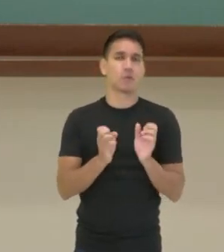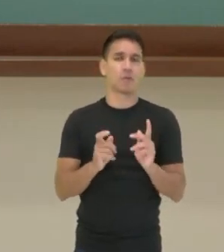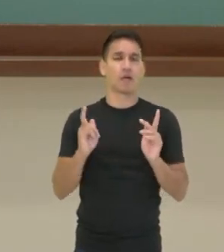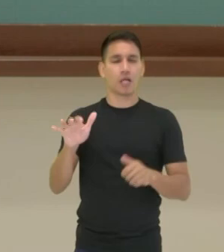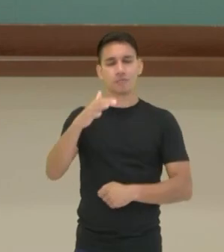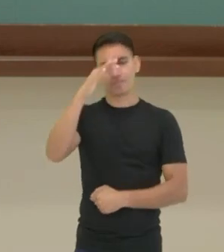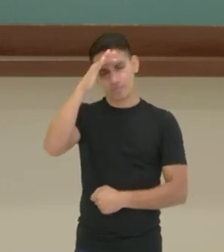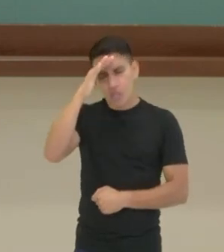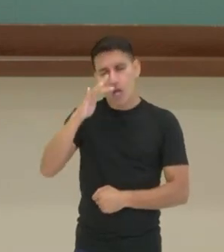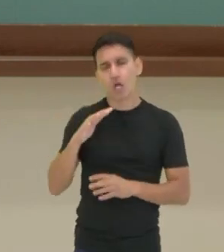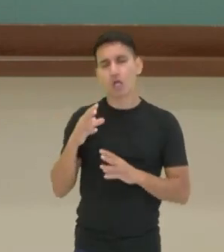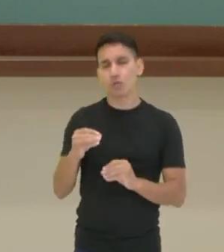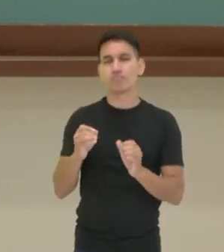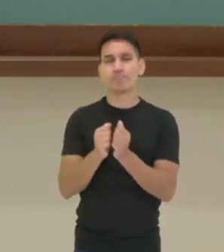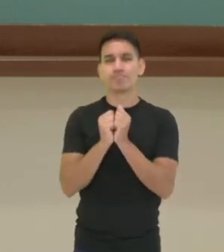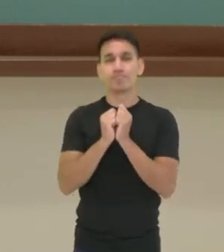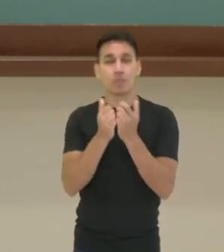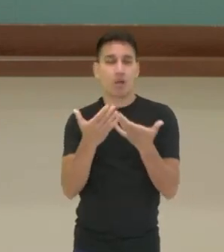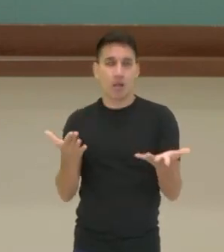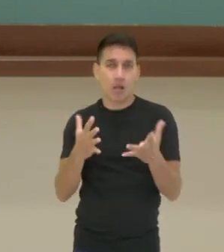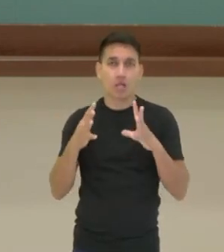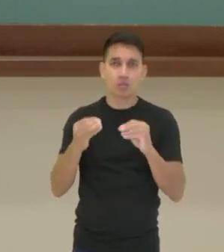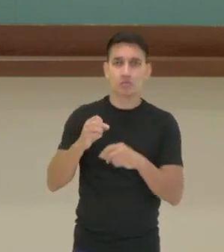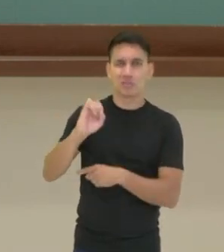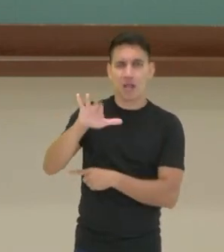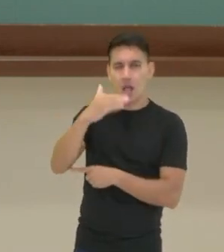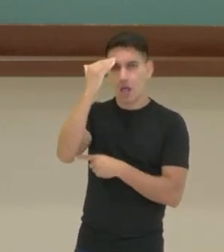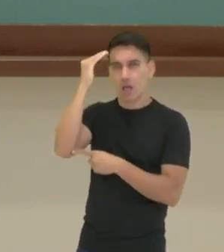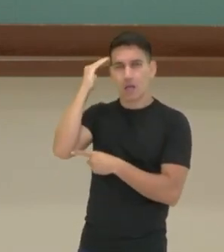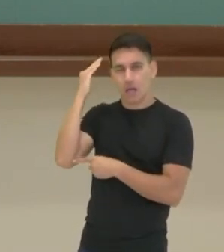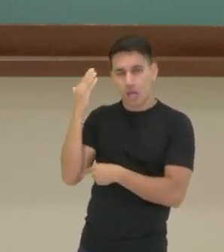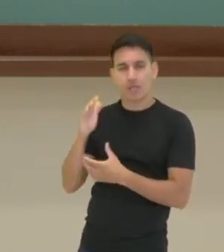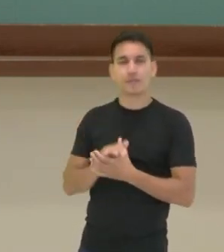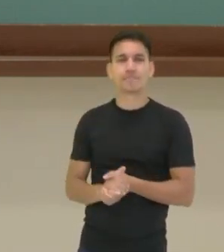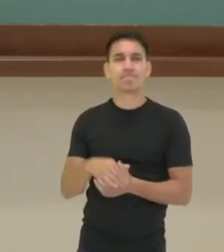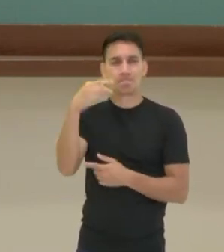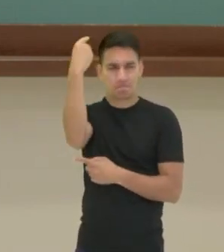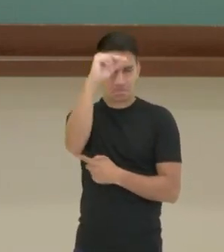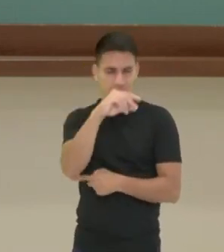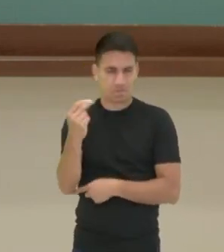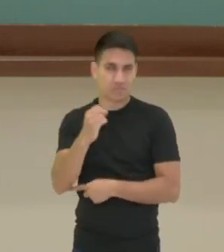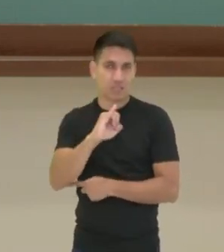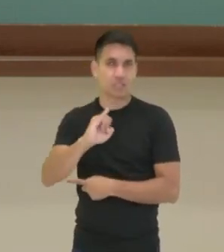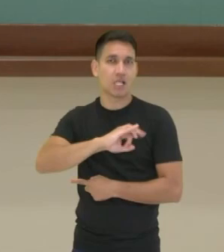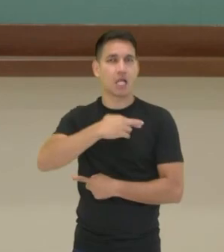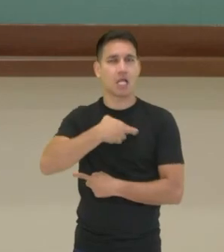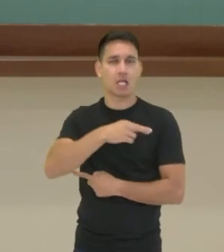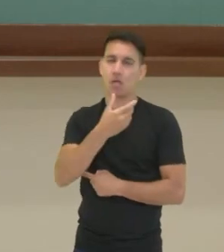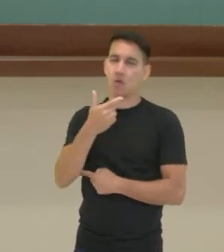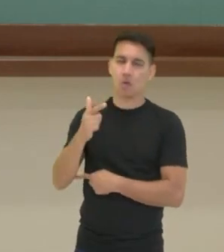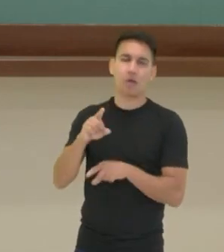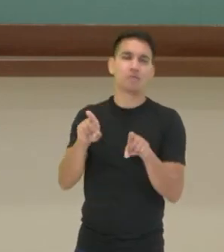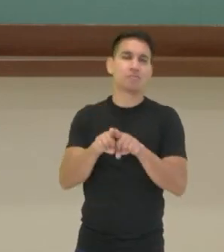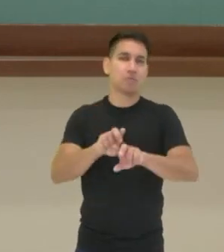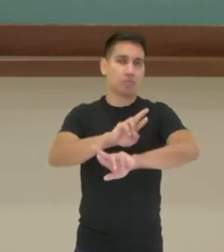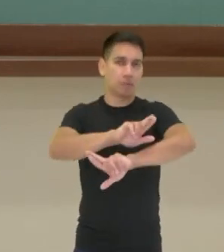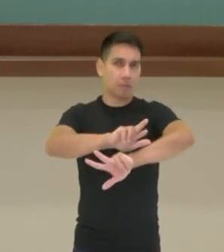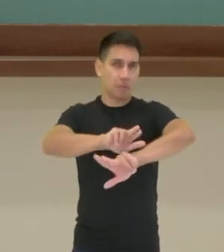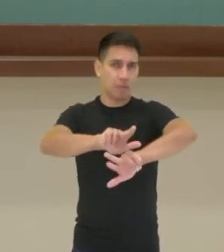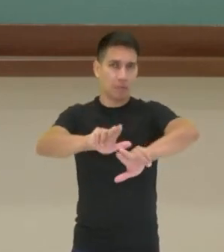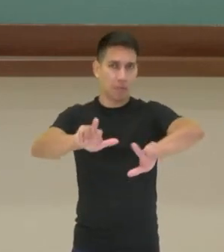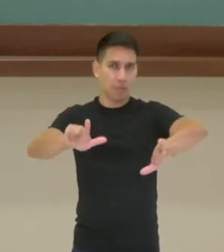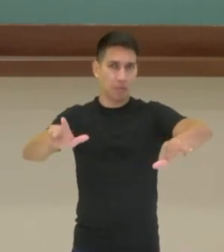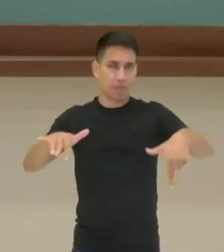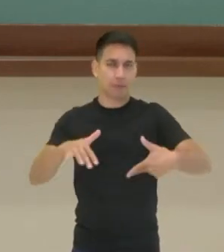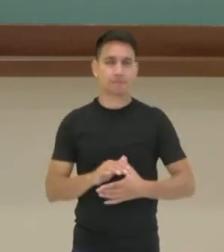espíritas, axé para quem é de candomblé, saravá para quem é da Umbanda, atê aerete nhamandu, nhanderecô